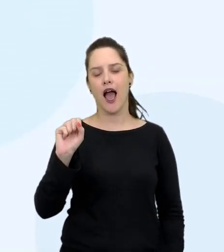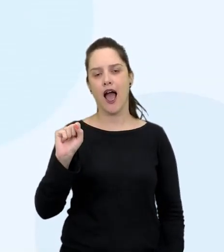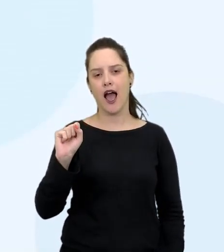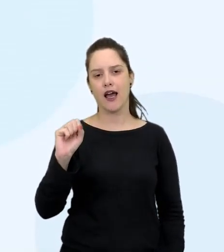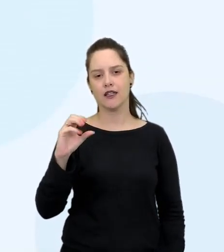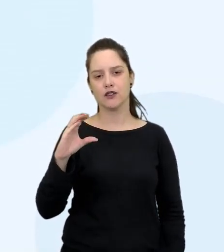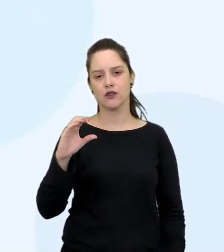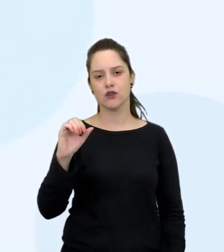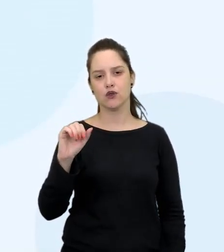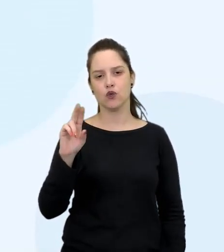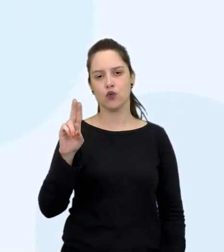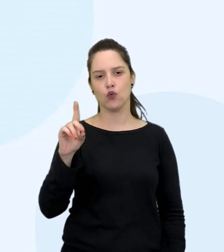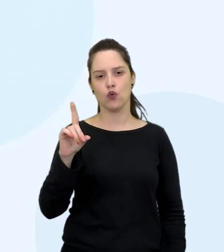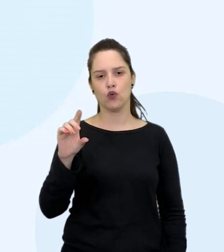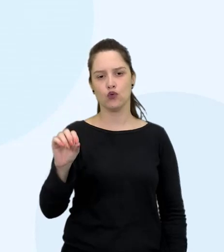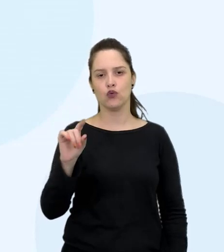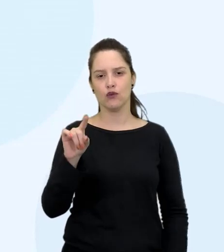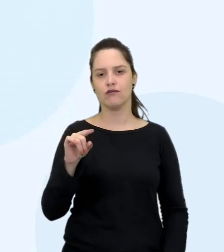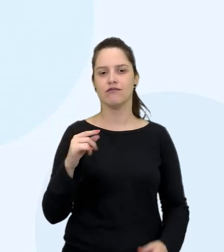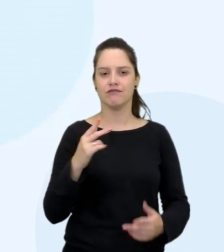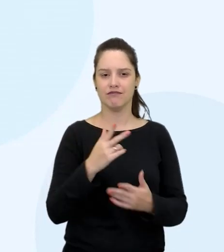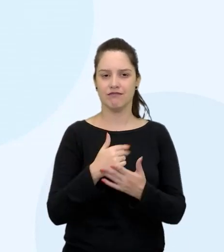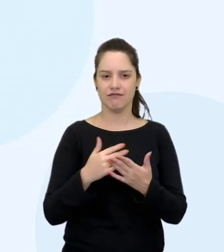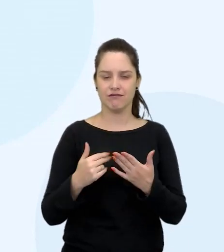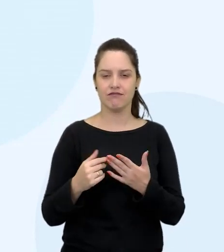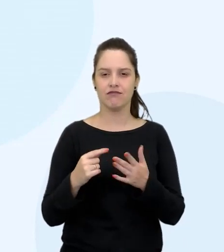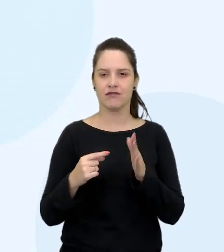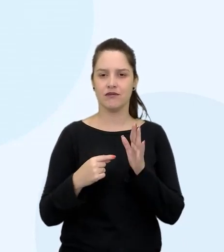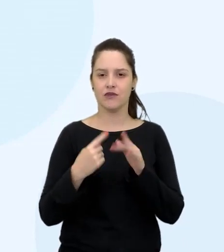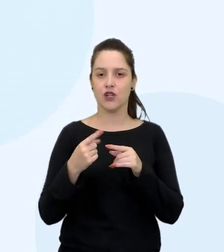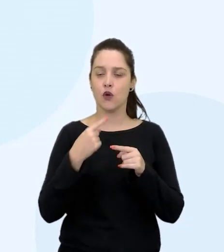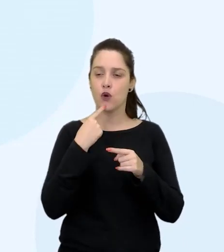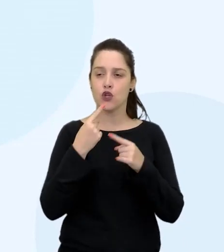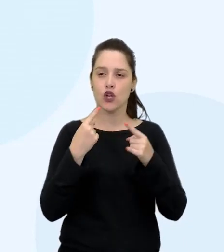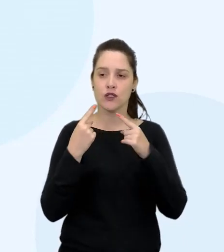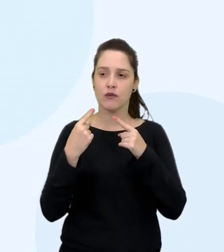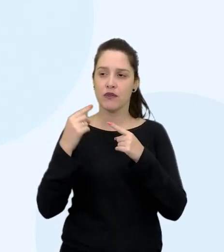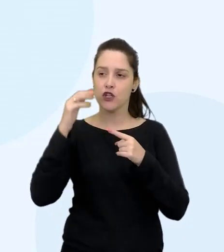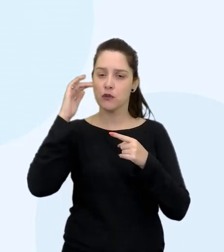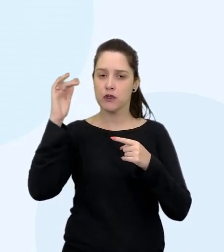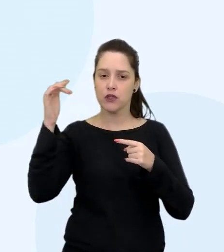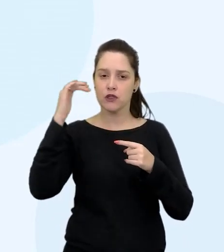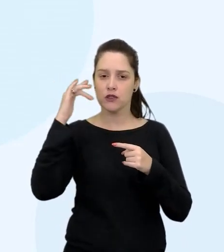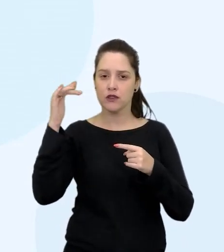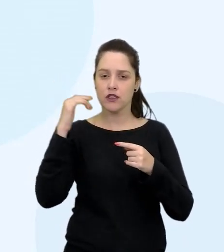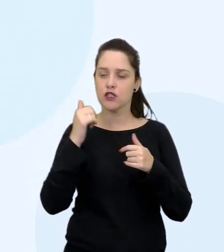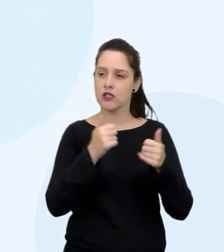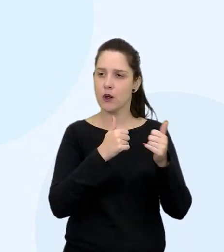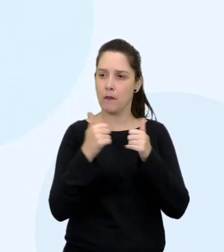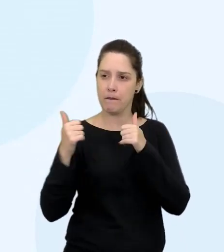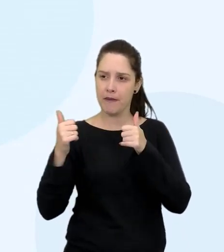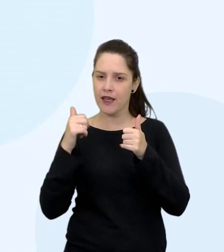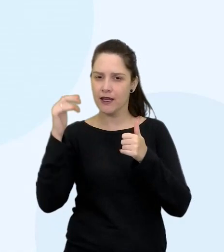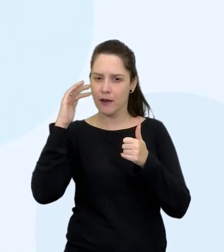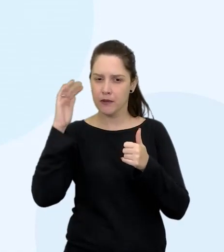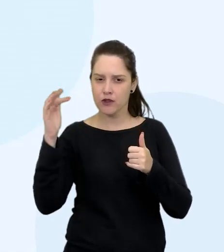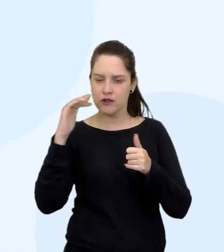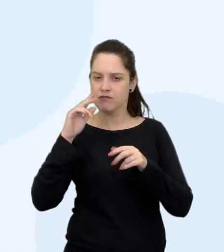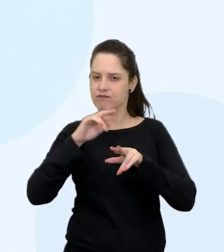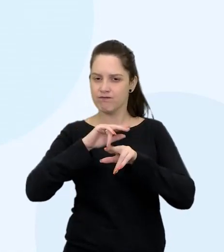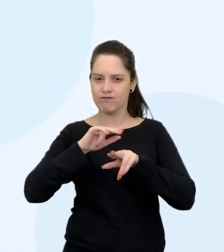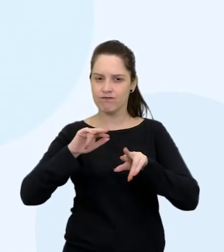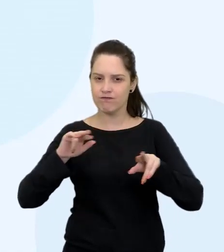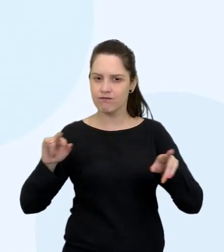do Boitatá. Porque às vezes, Ed, quando a gente está falando de mitologia, a gente fica tão preso nas mitologias europeizadas,